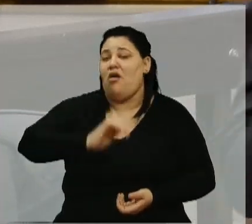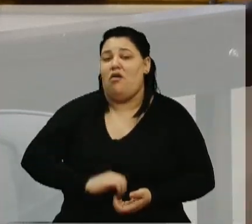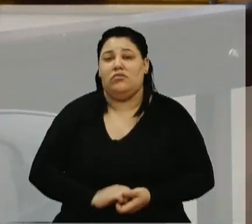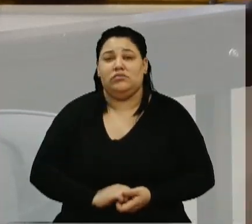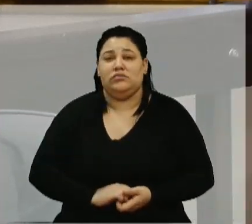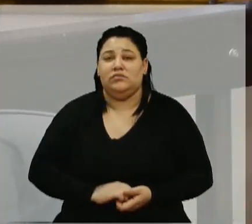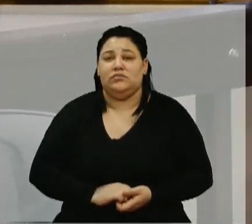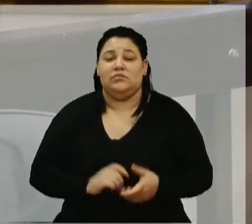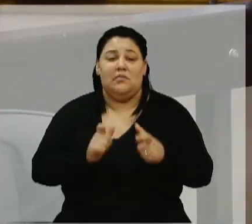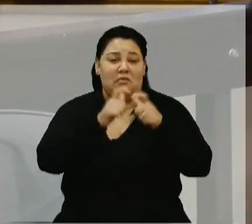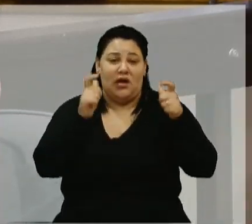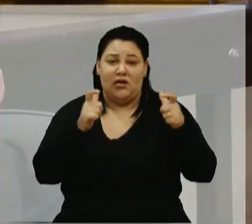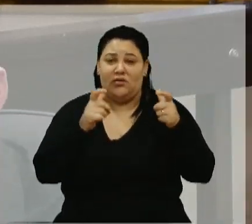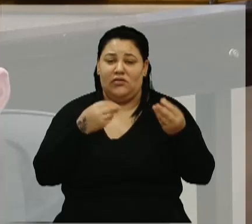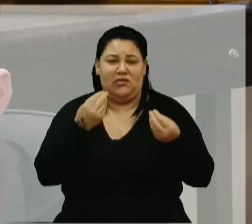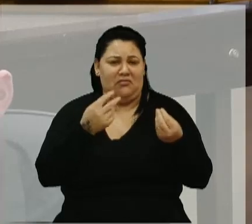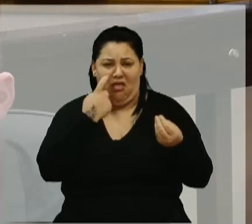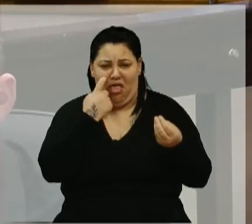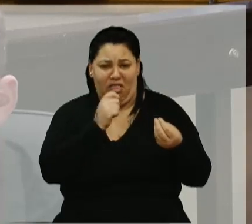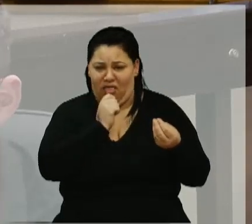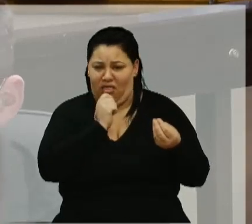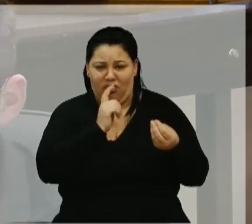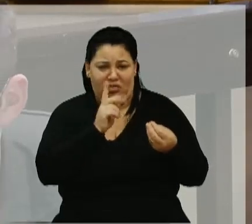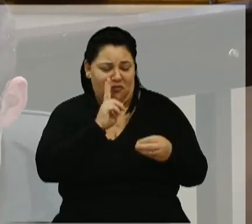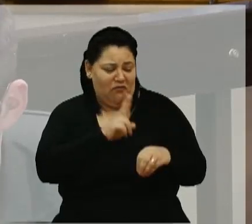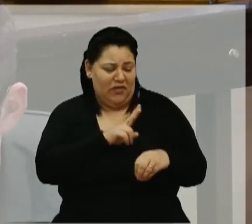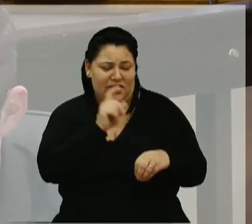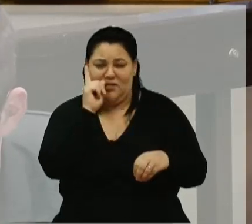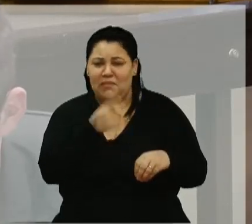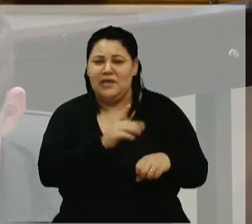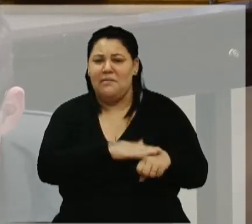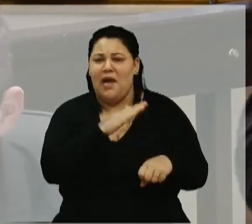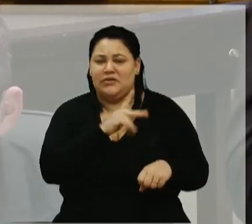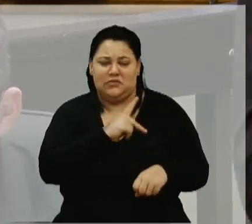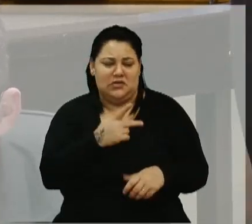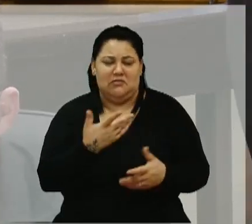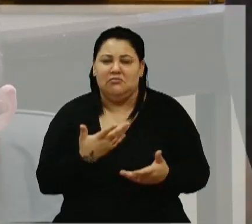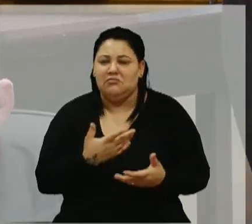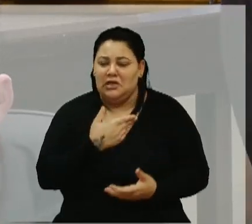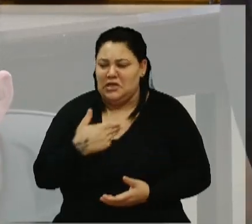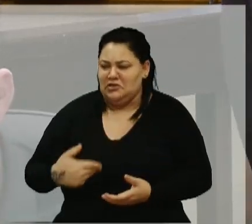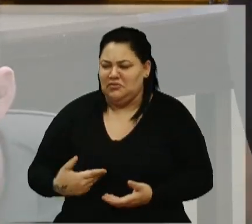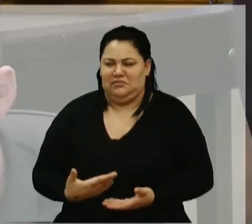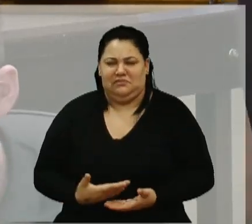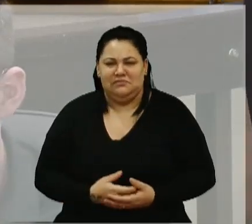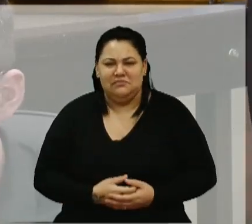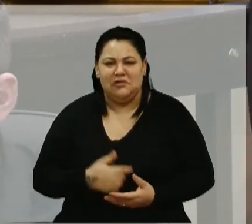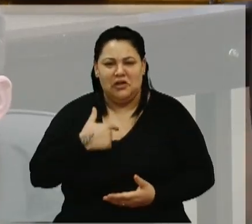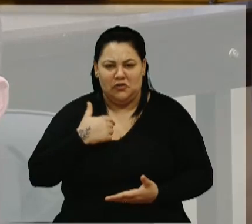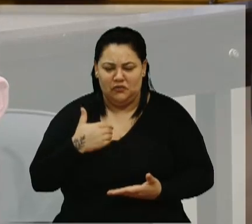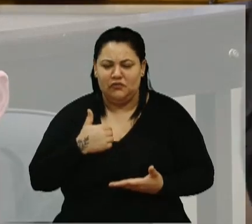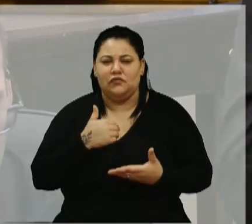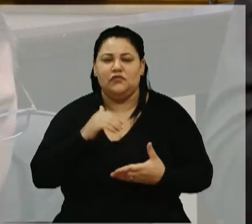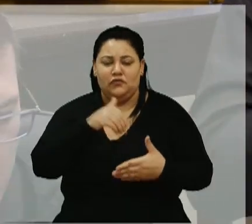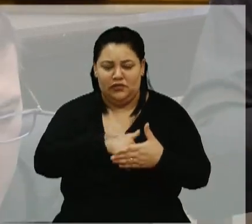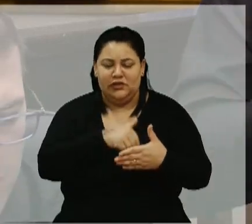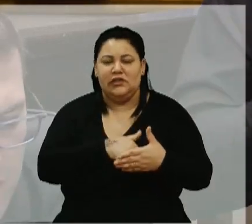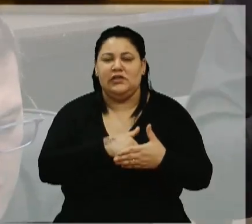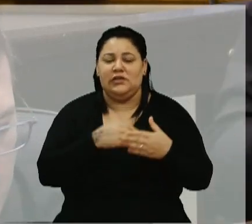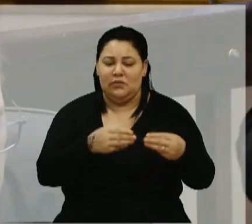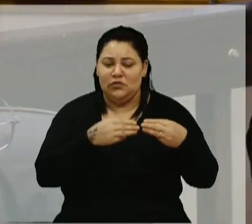via na Constituição onde que está escrito que manda mais que o presidente. Então, eu votei na moção a favor, sim, vou